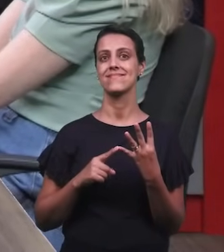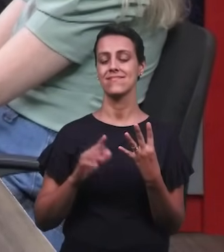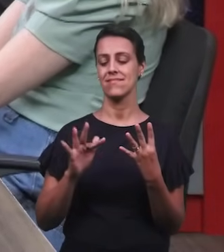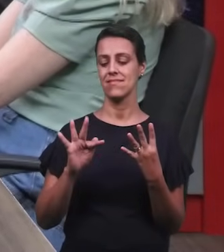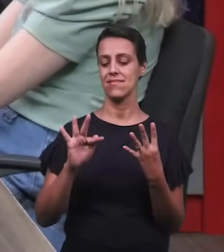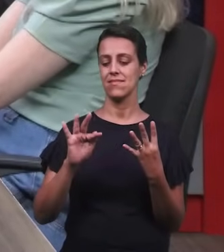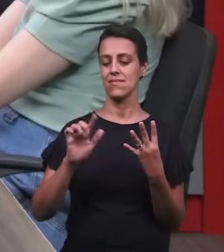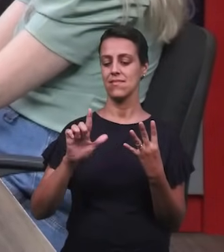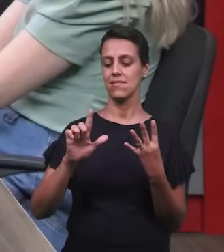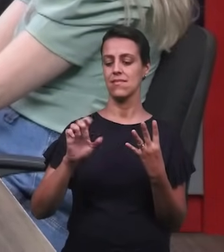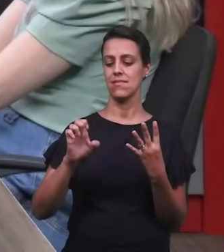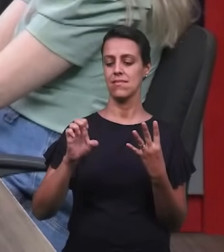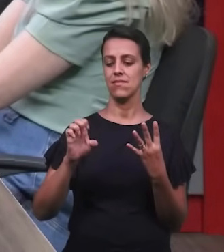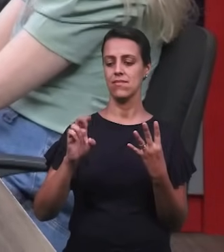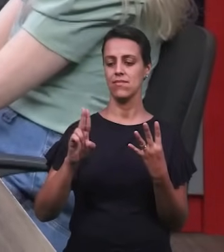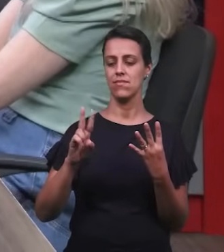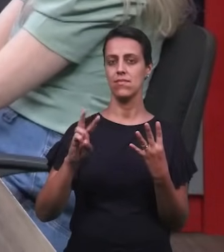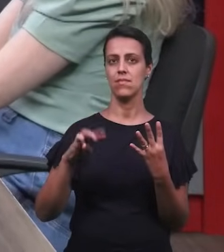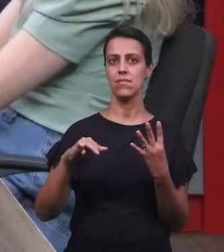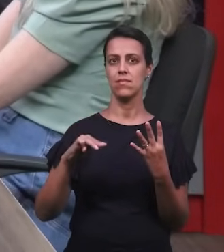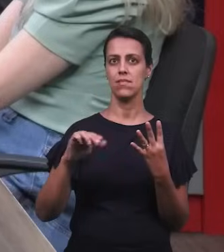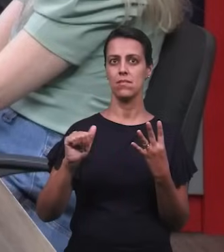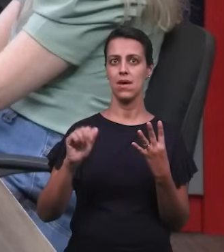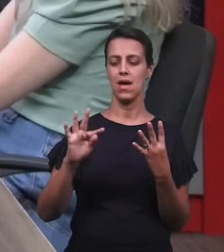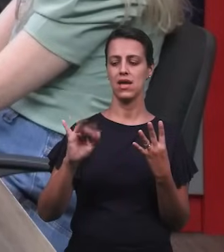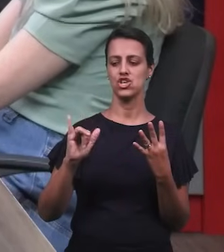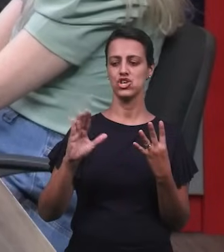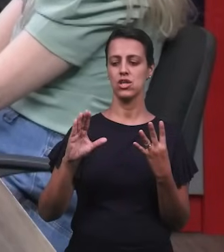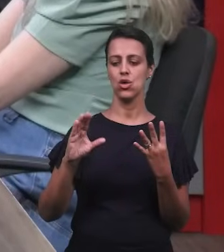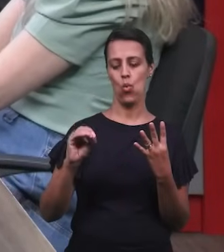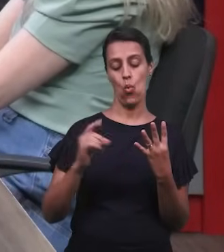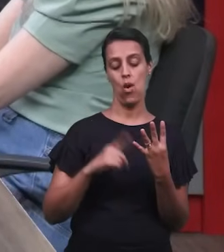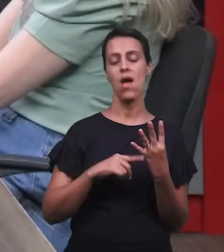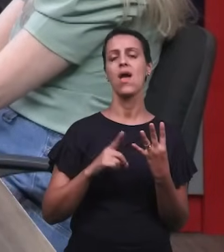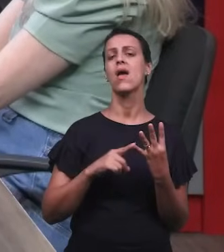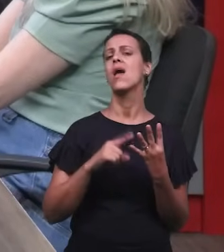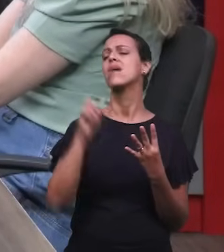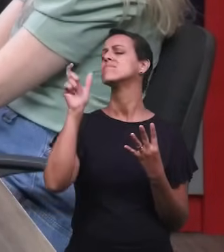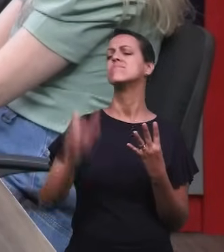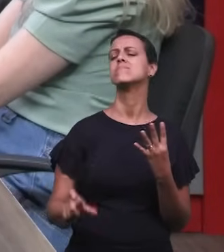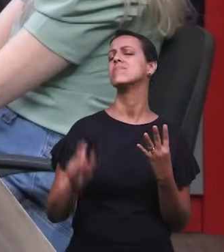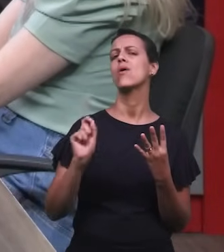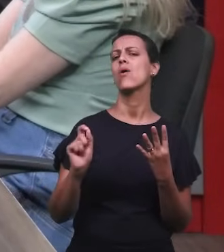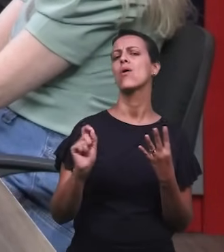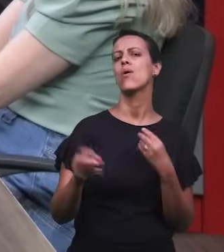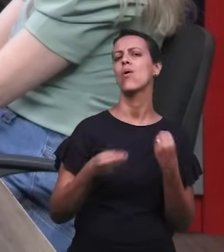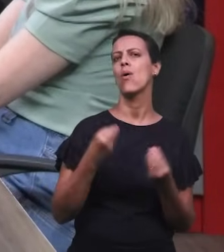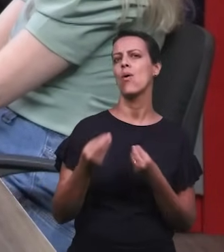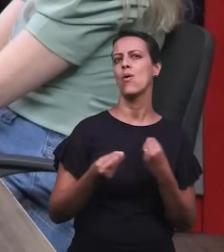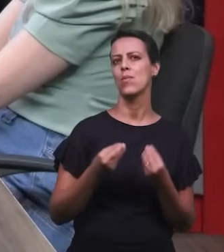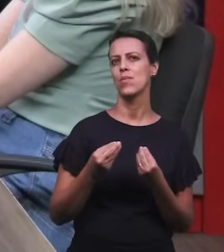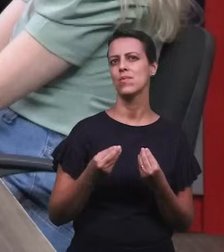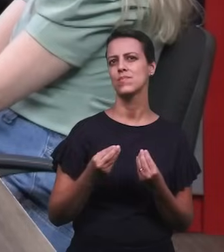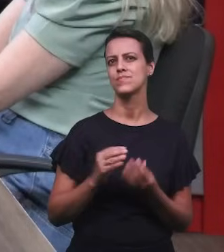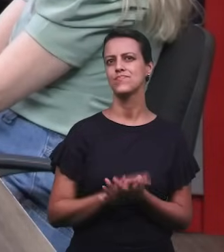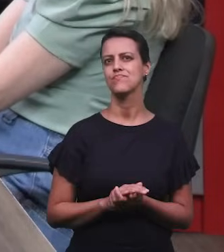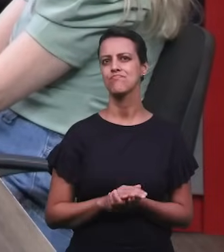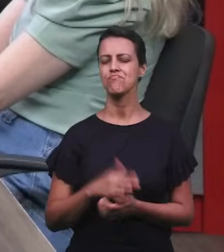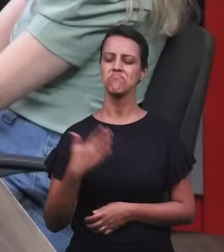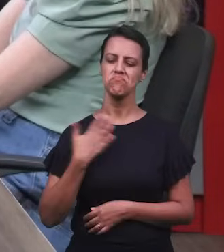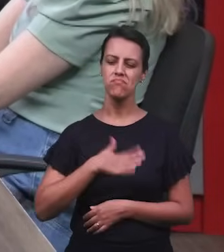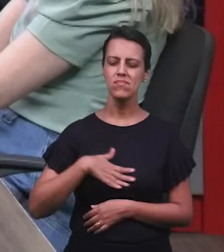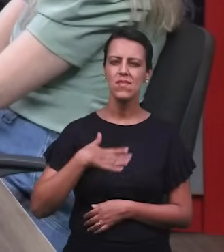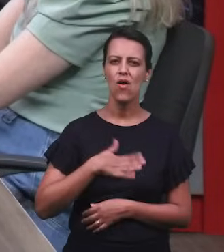o fleumático. Então, quais são os pontos fortes, né? Eles gostam de trabalhos analíticos, também